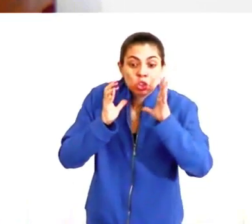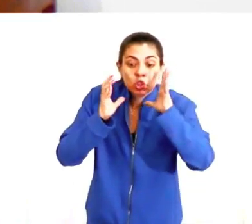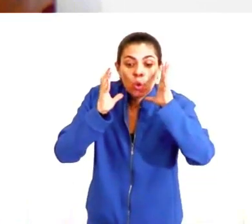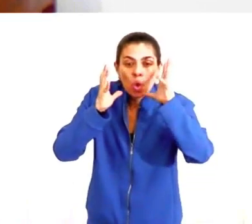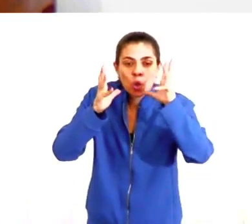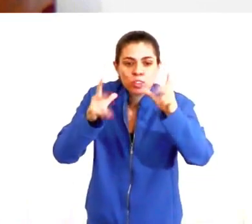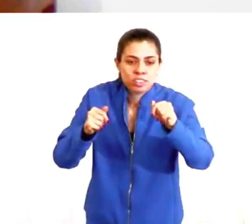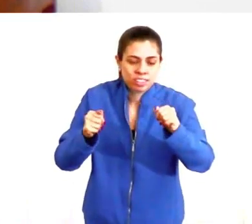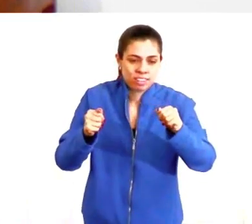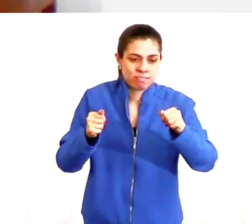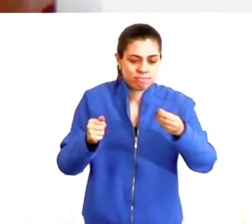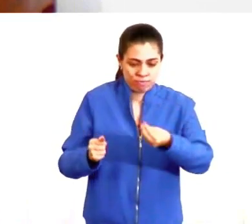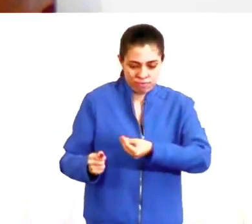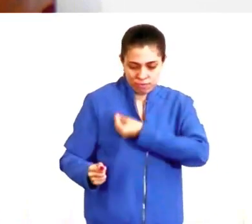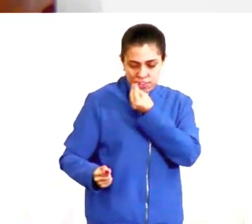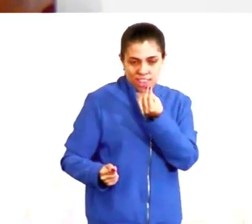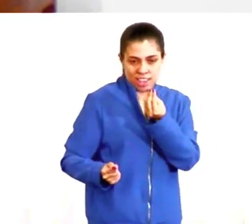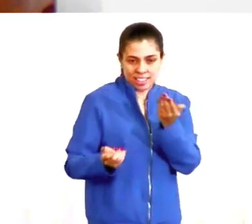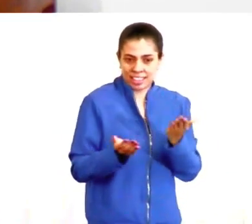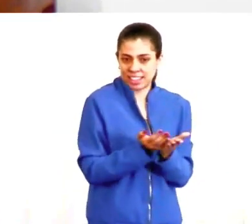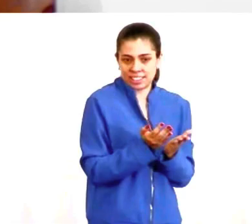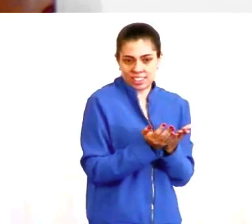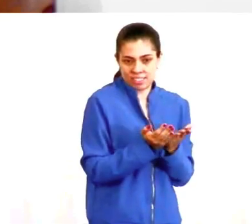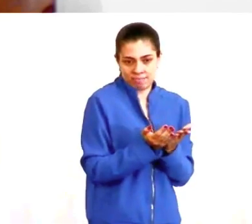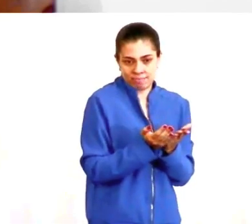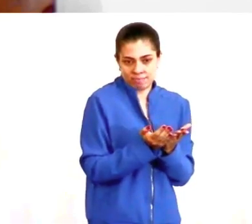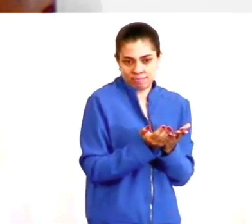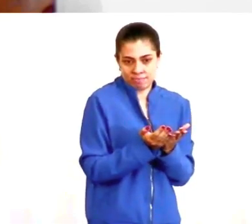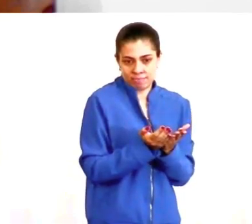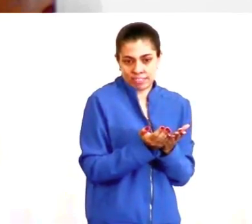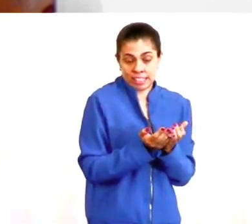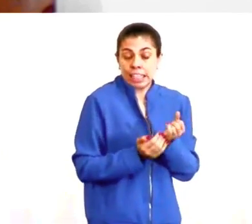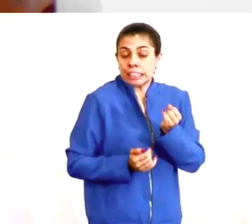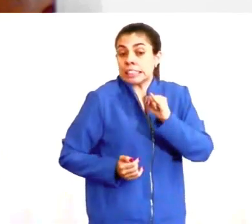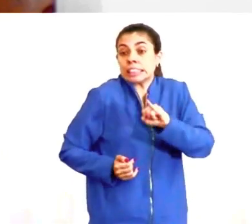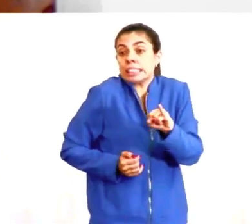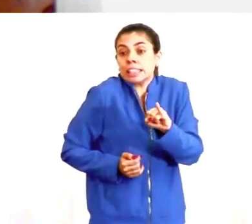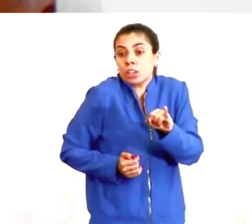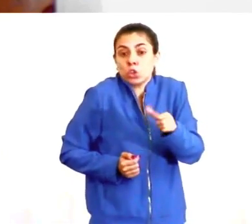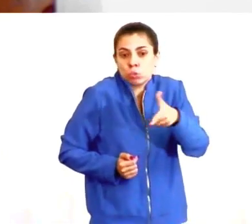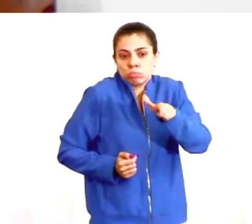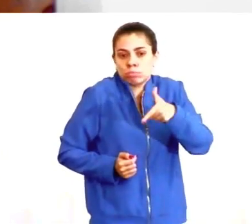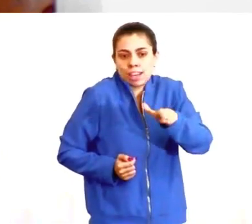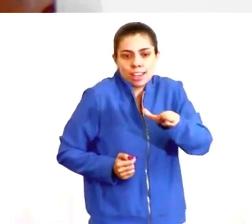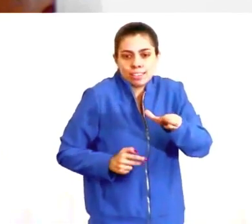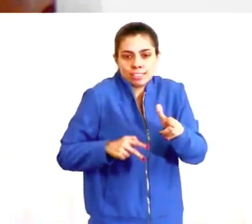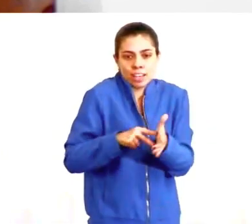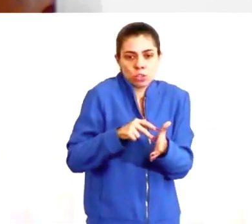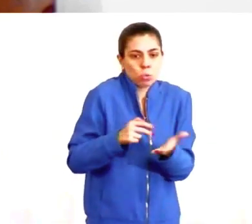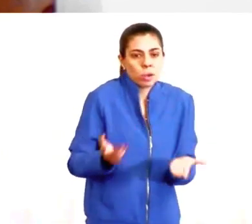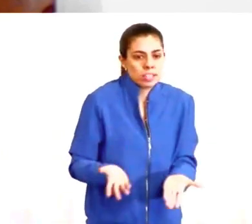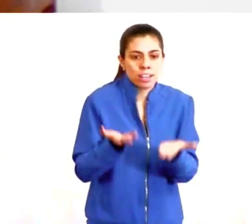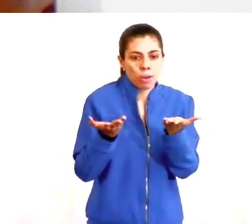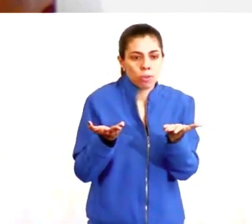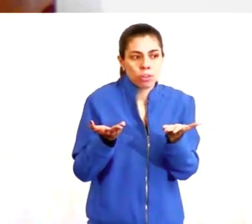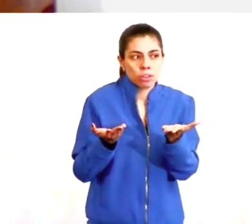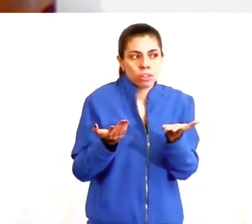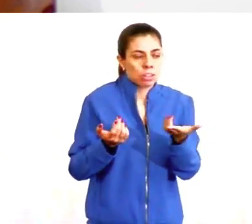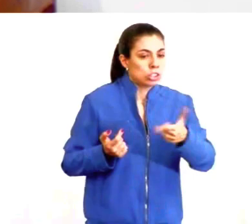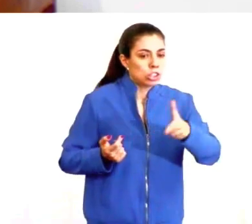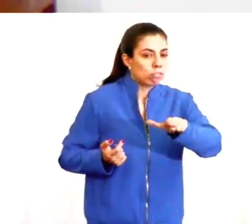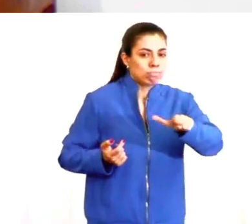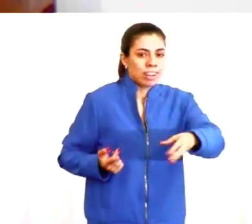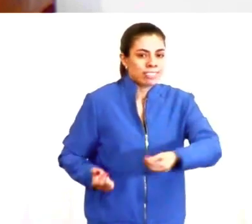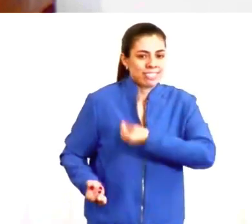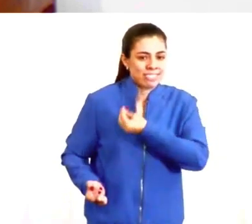até Deus. É por conta da ressurreição que o cristianismo aponta um caminho. É tão